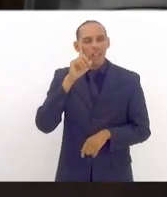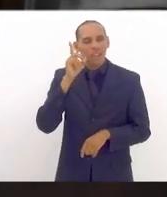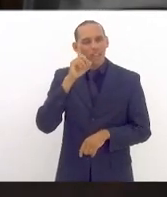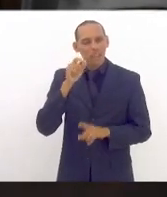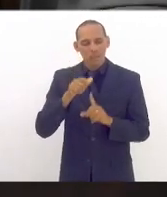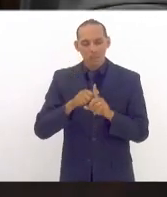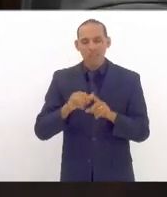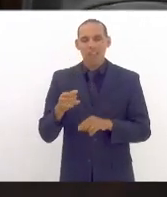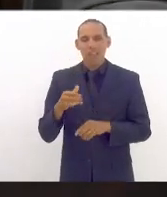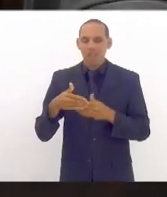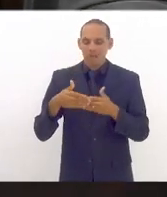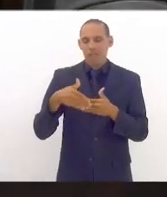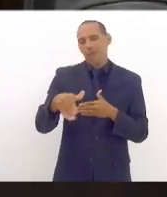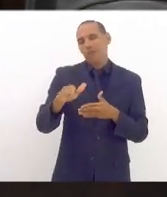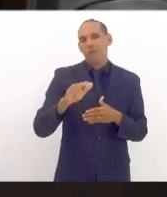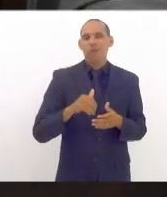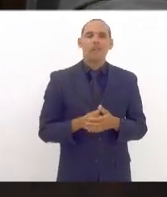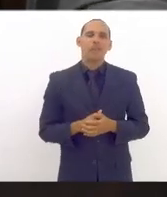Janeiro